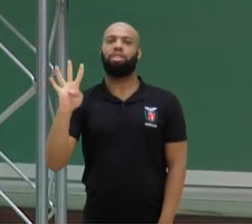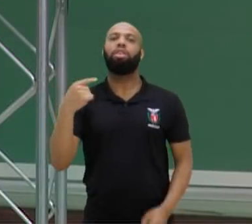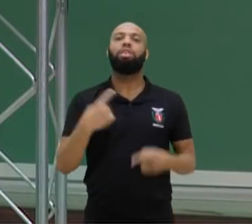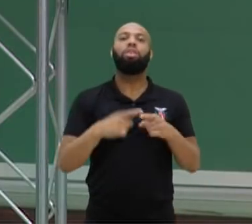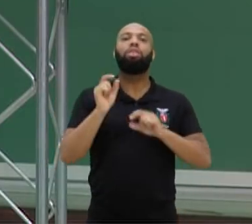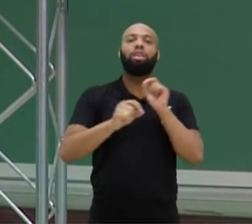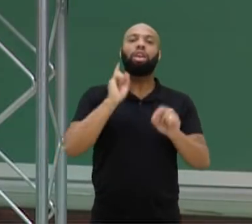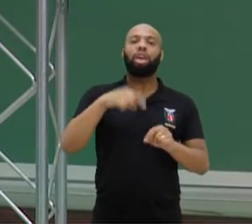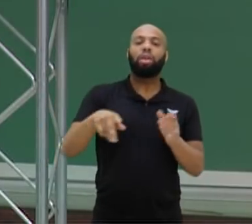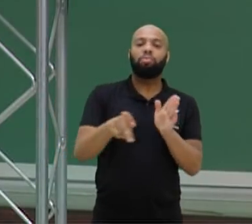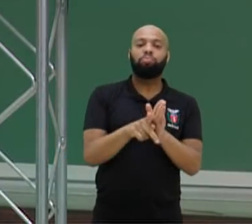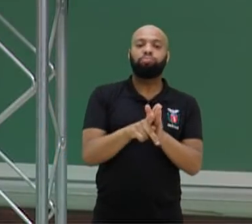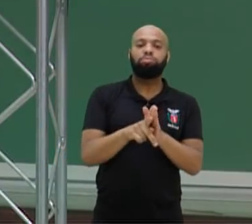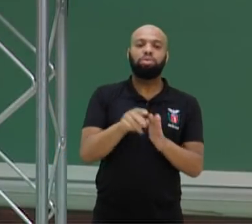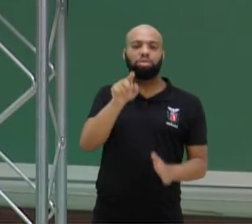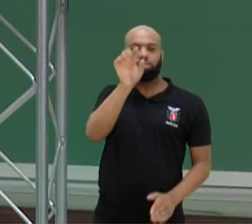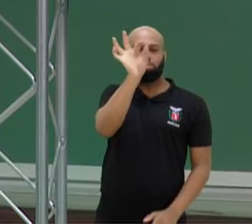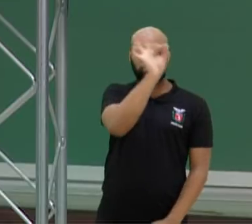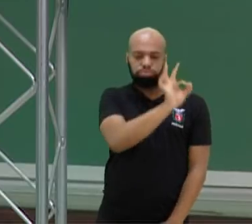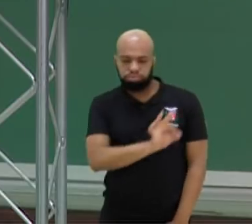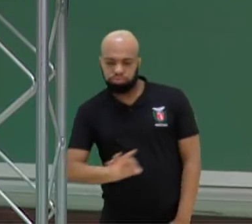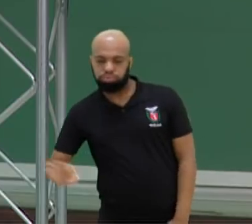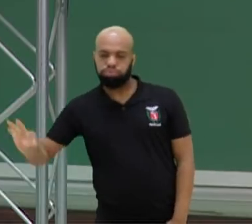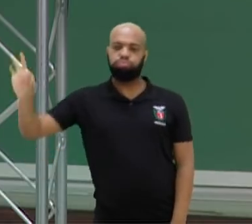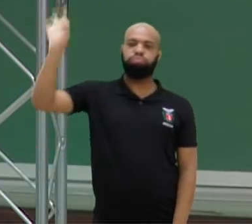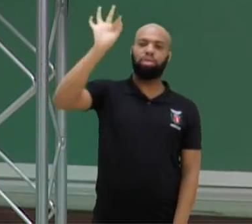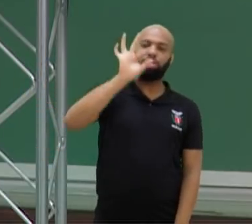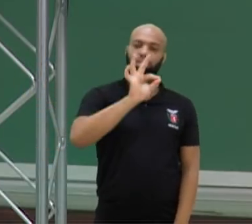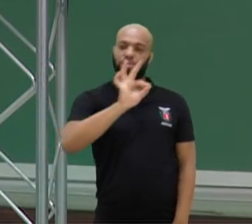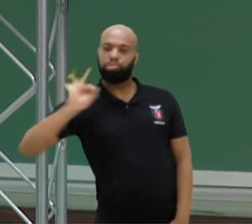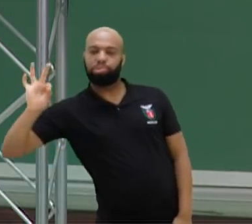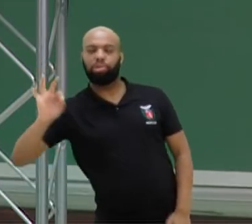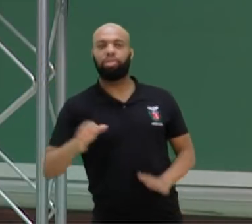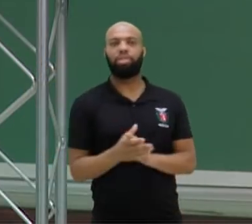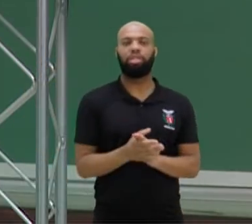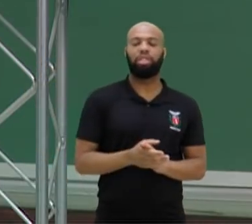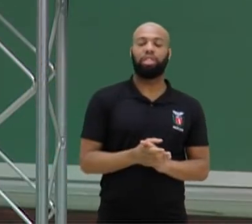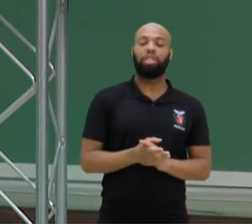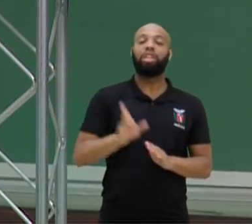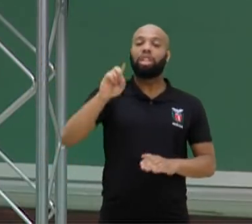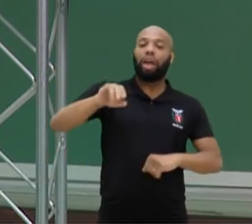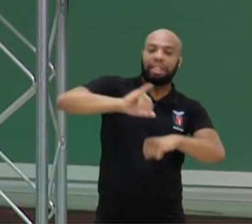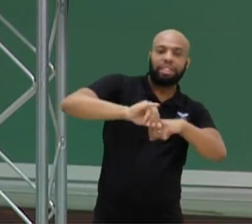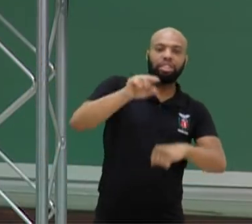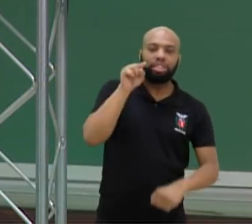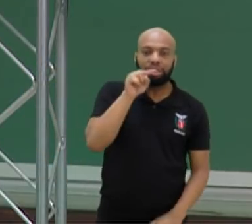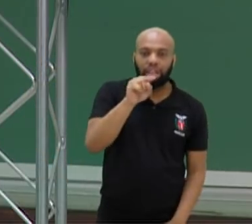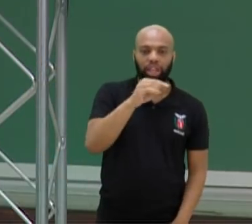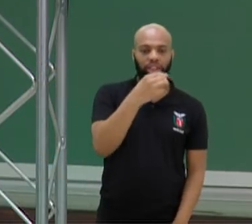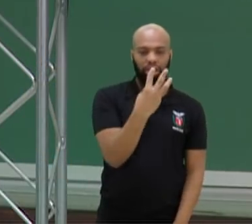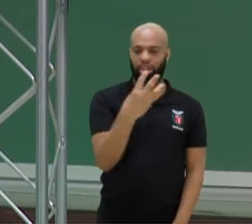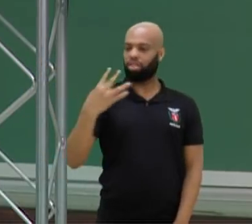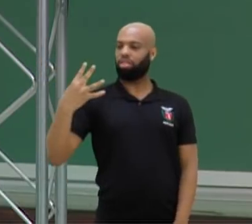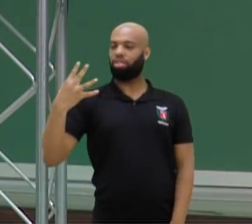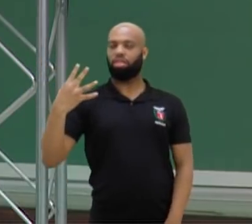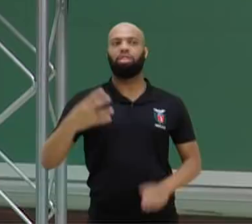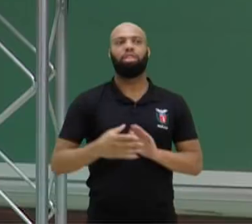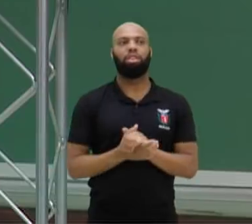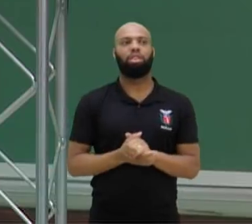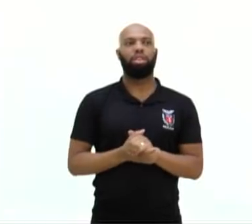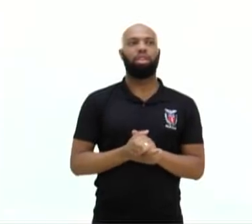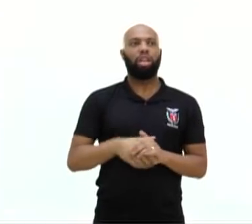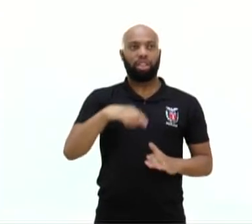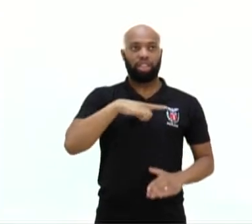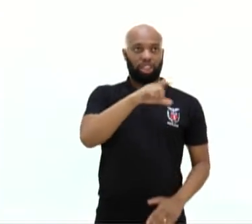do centro. Então, centro, 3, 4. Olha a forma de circunferência aqui. X menos XA, lembra